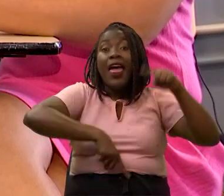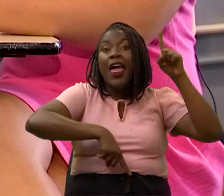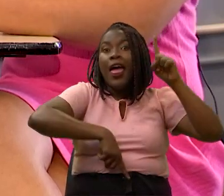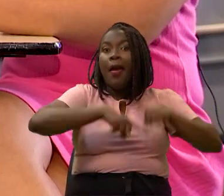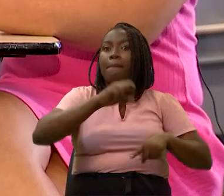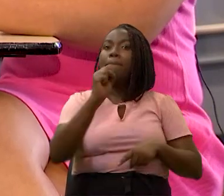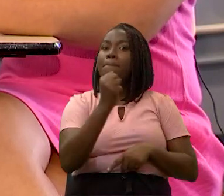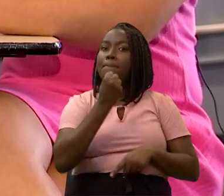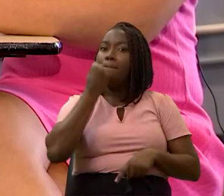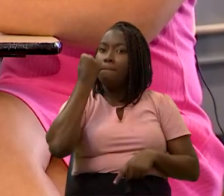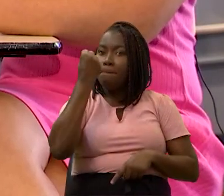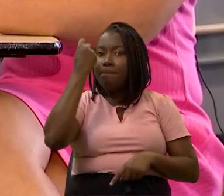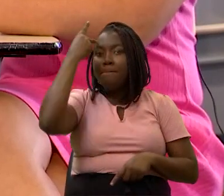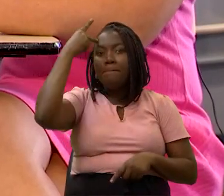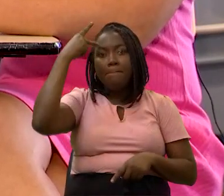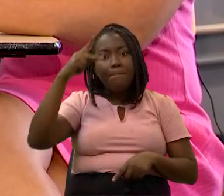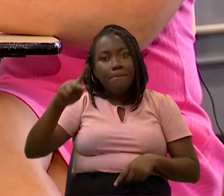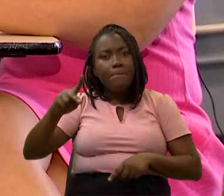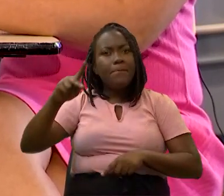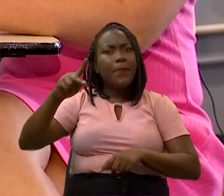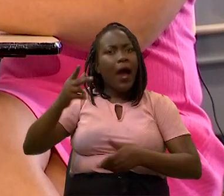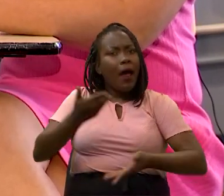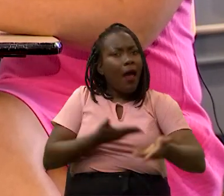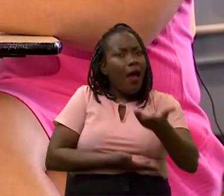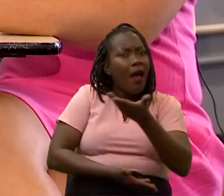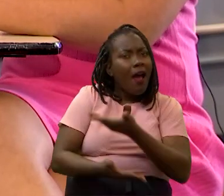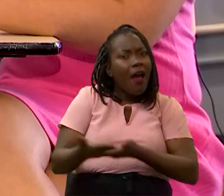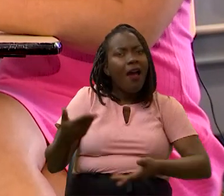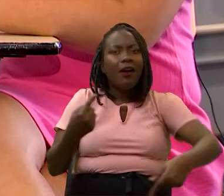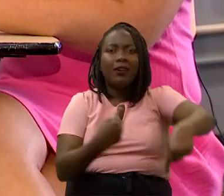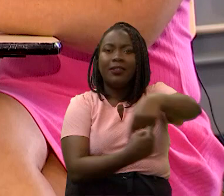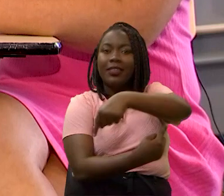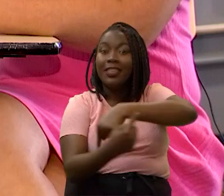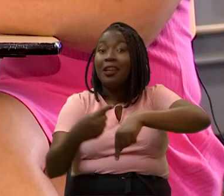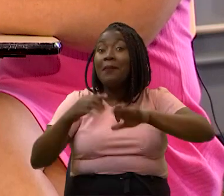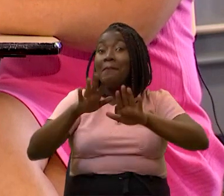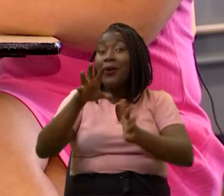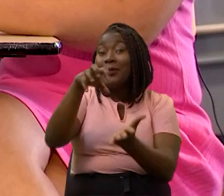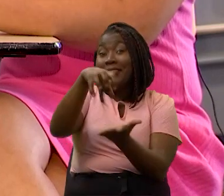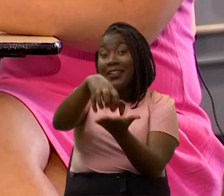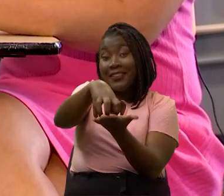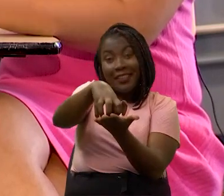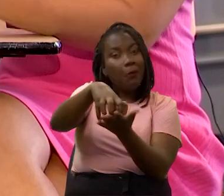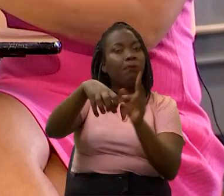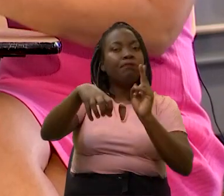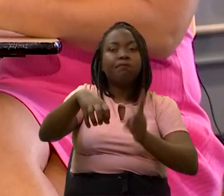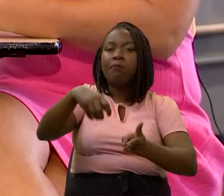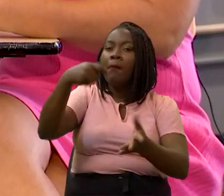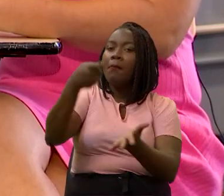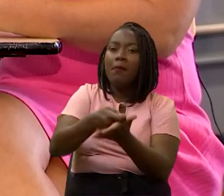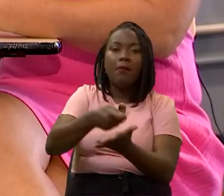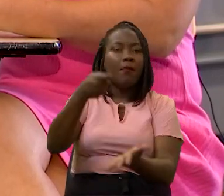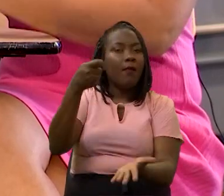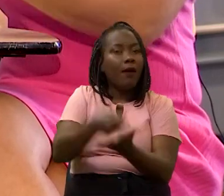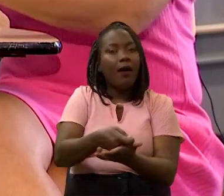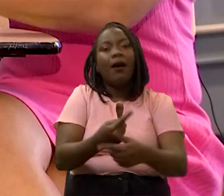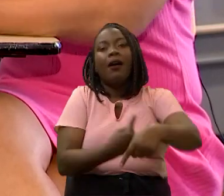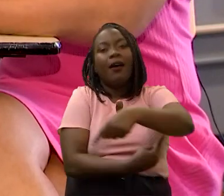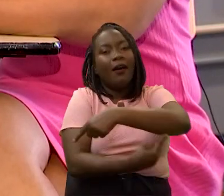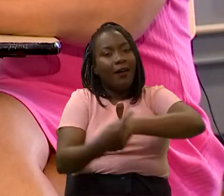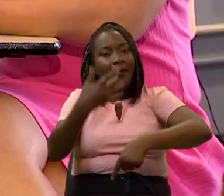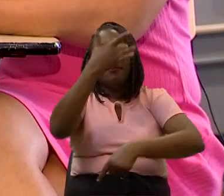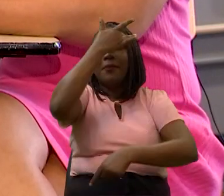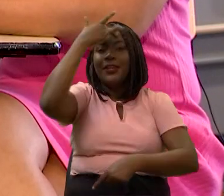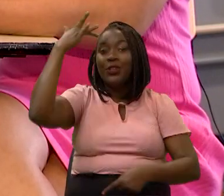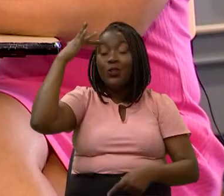tecnologia é um recurso potente para mediar esta relação, mas o central precisa continuar sendo a relação